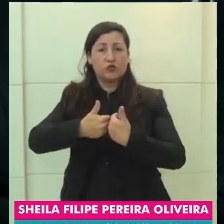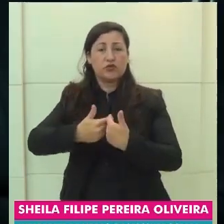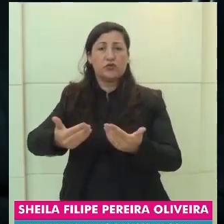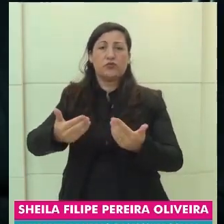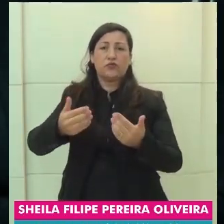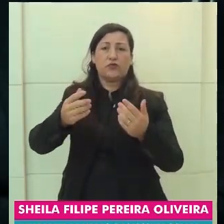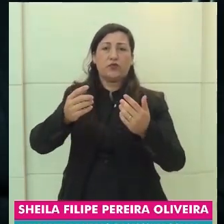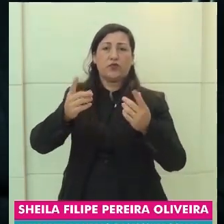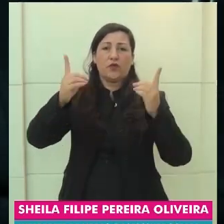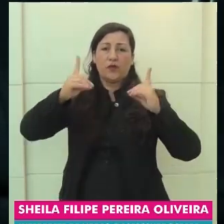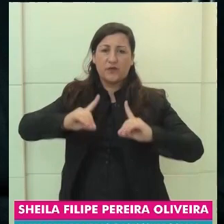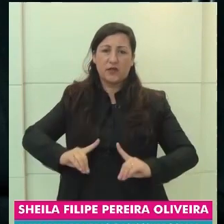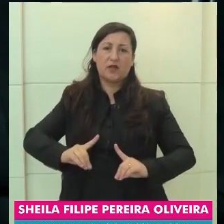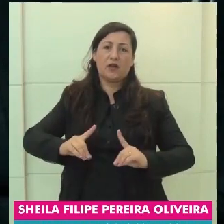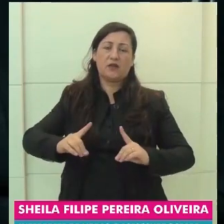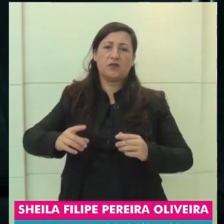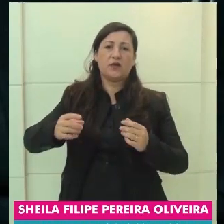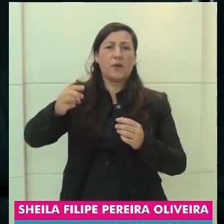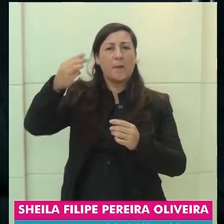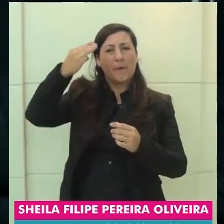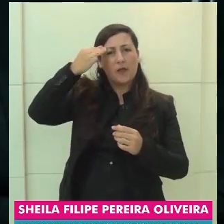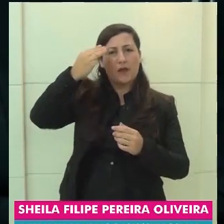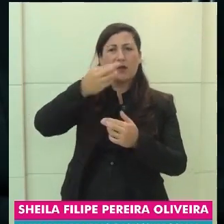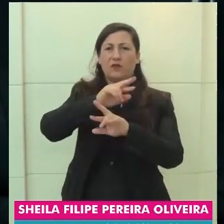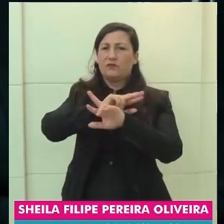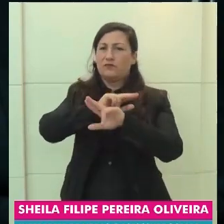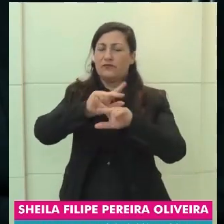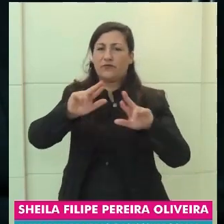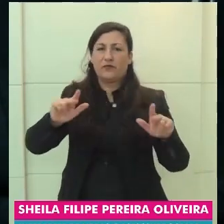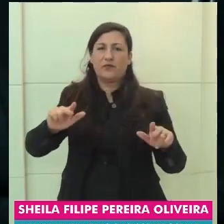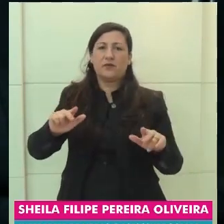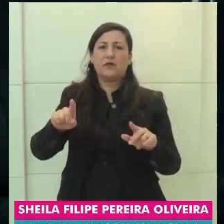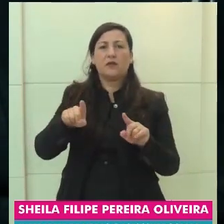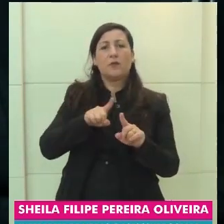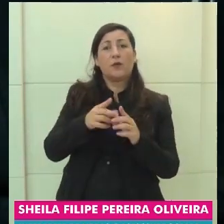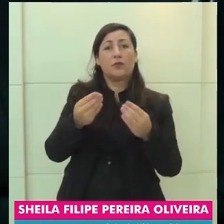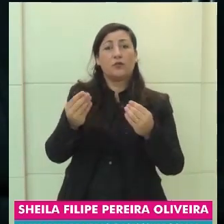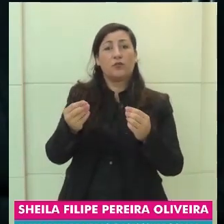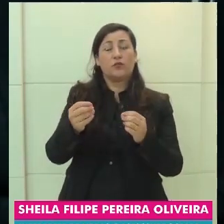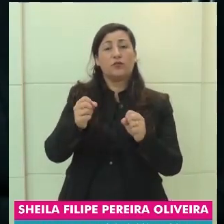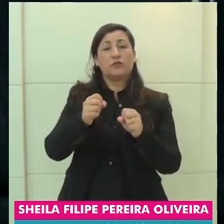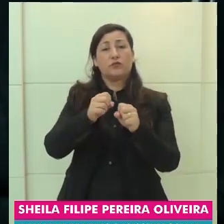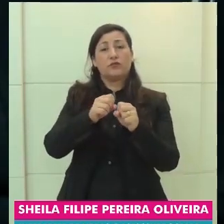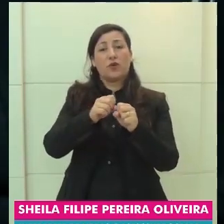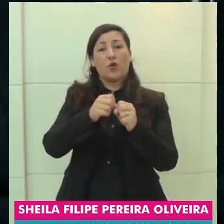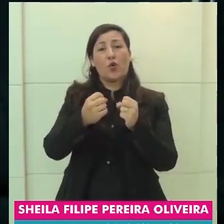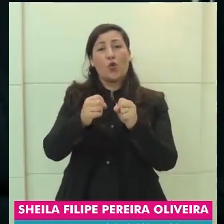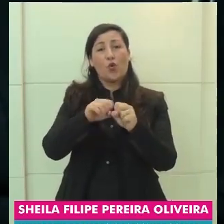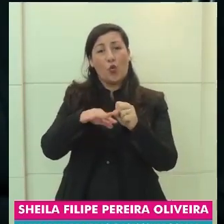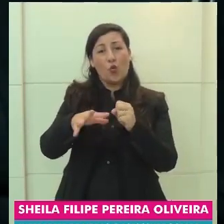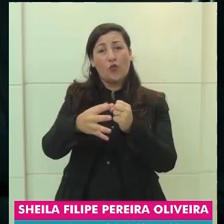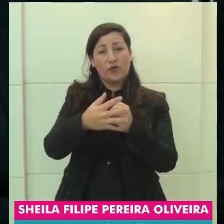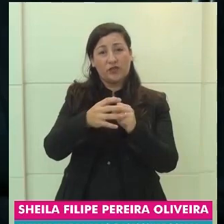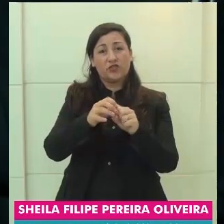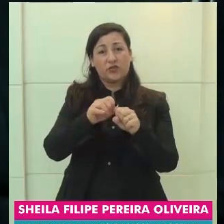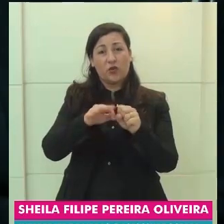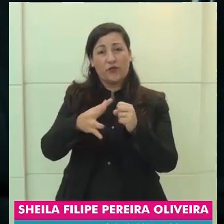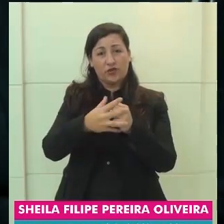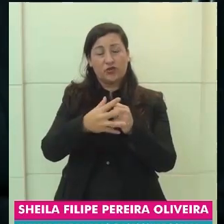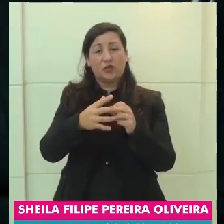muito amplo os problemas que a gente está enfrentando. Sequelas do Covid que todas as pessoas têm, por exemplo, alguns